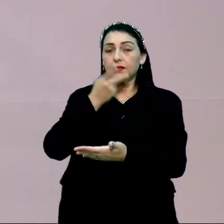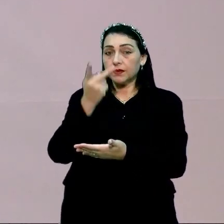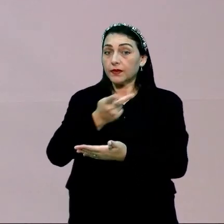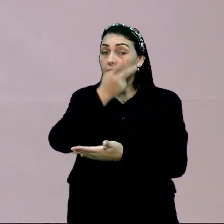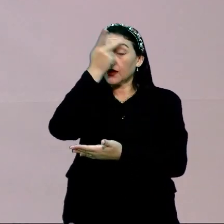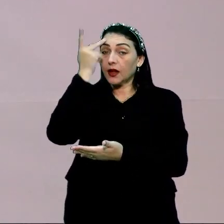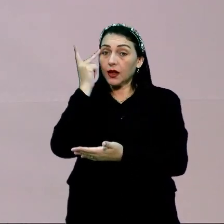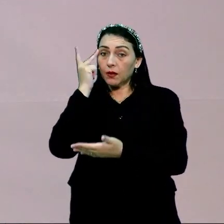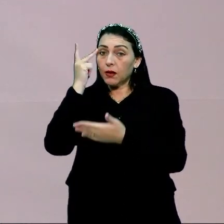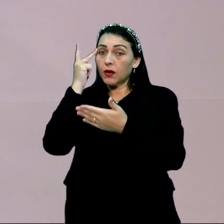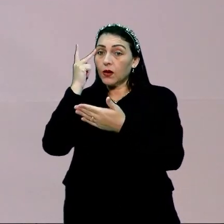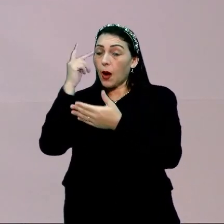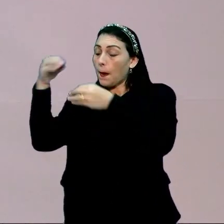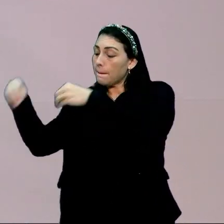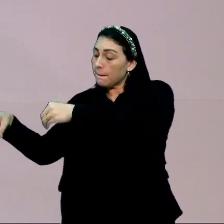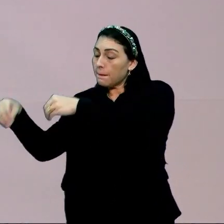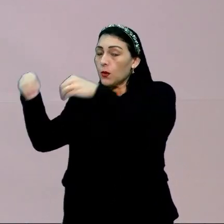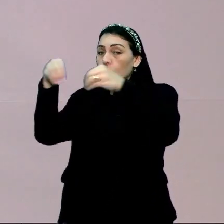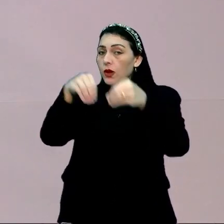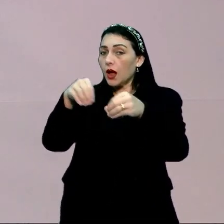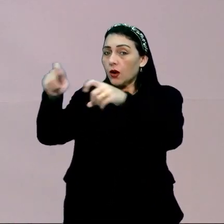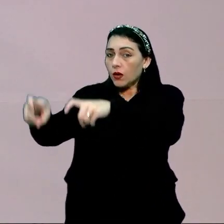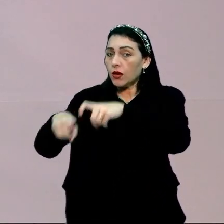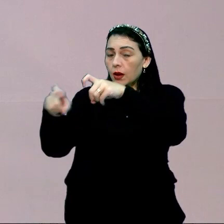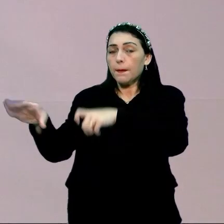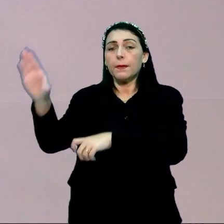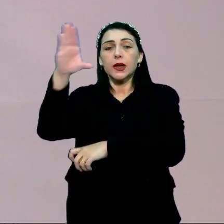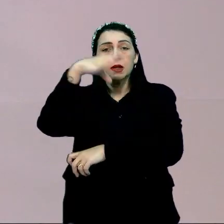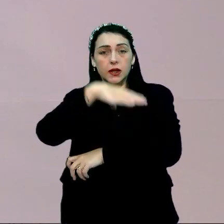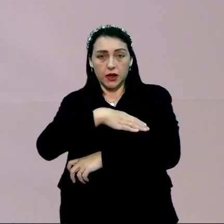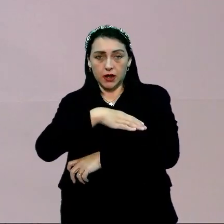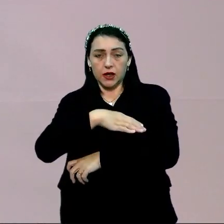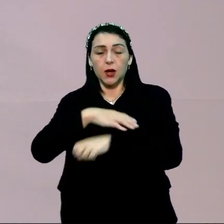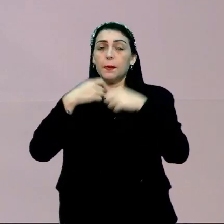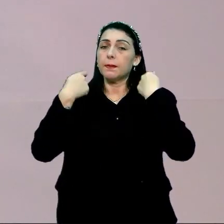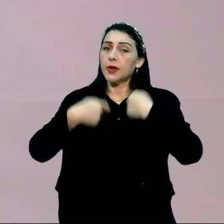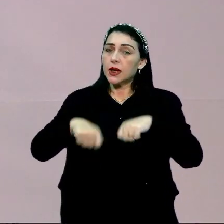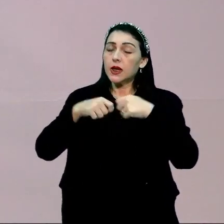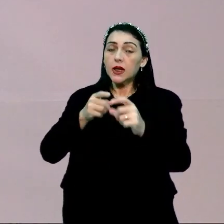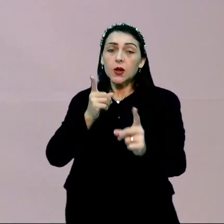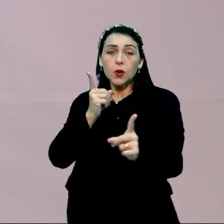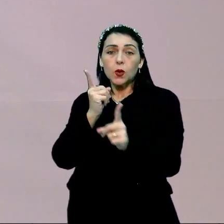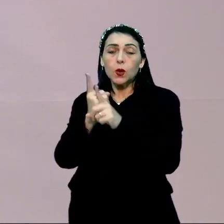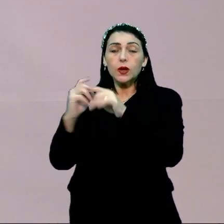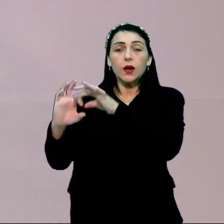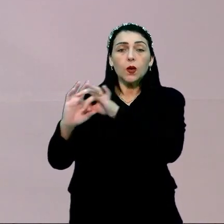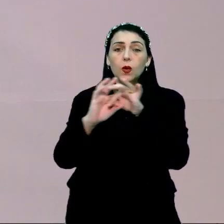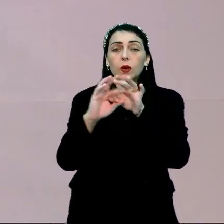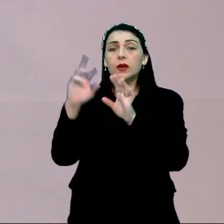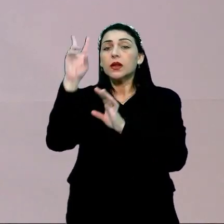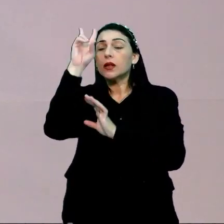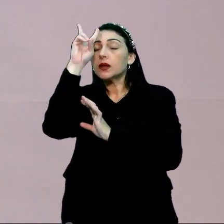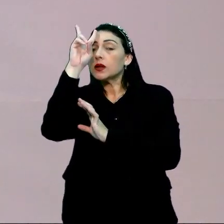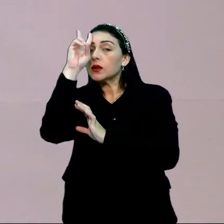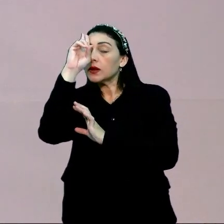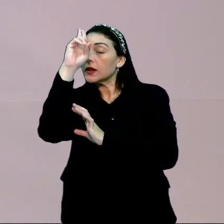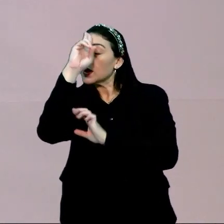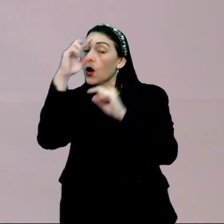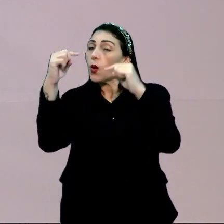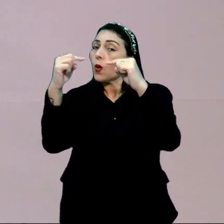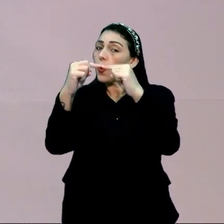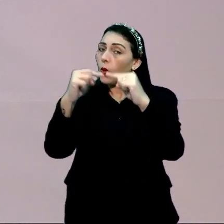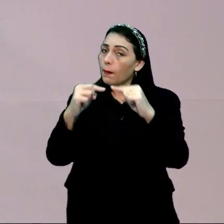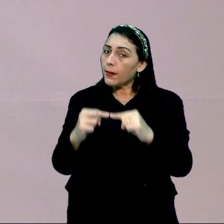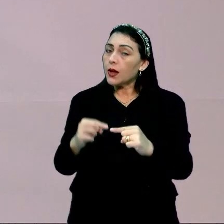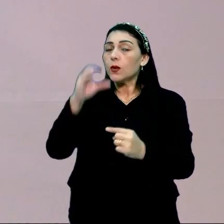as pessoas migraram da cidade, do campo para a cidade. E aí eu preciso encontrar um contexto histórico que case perfeitamente